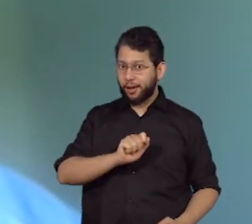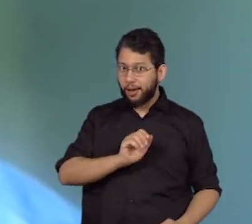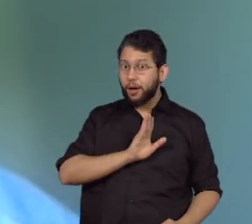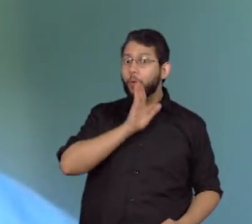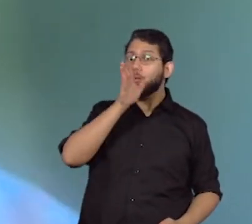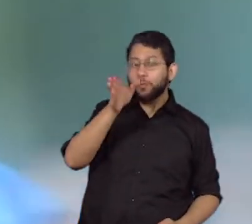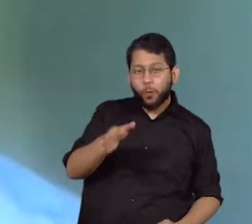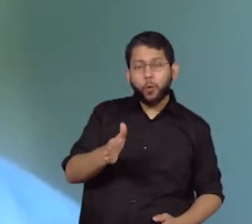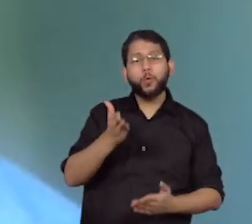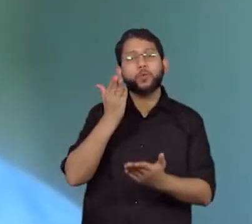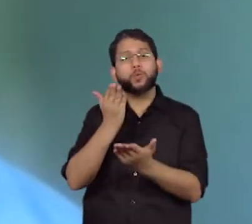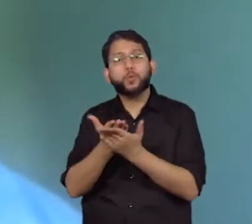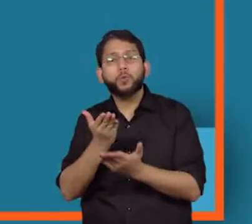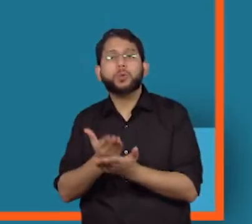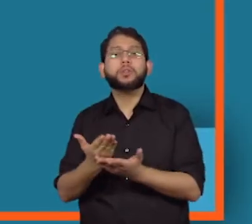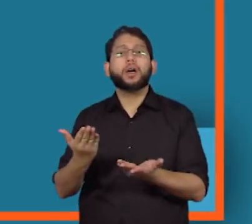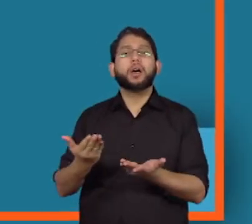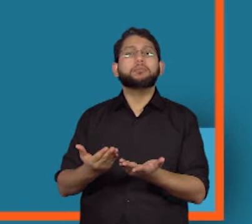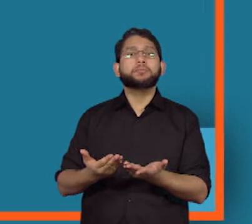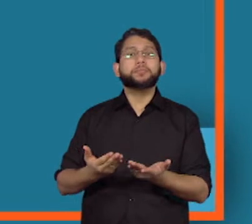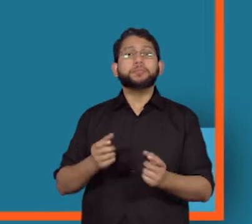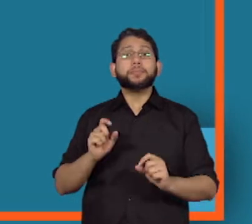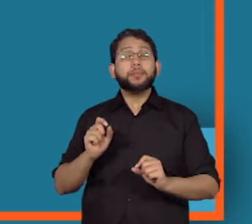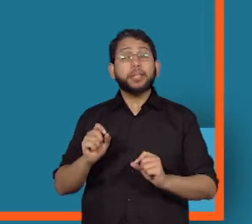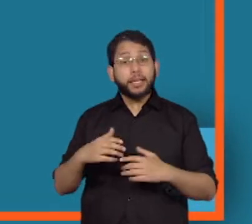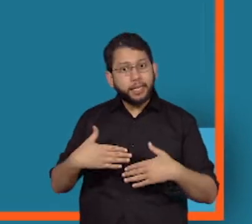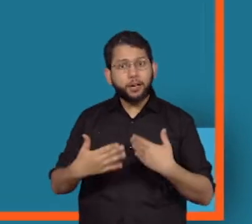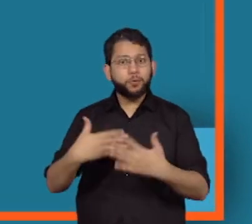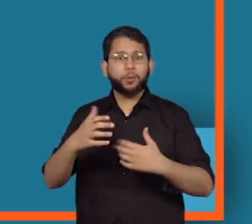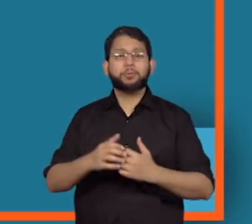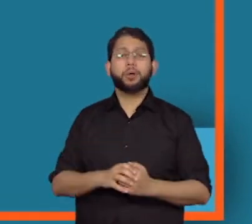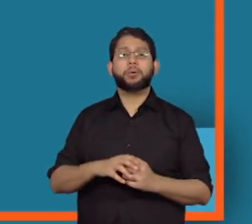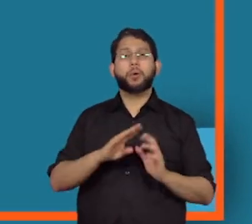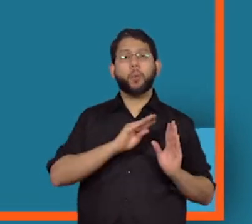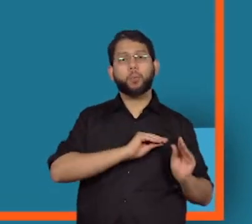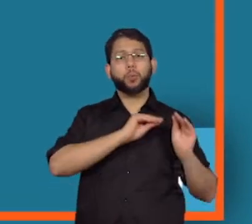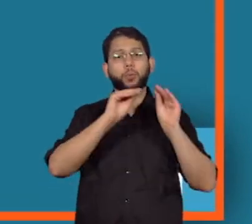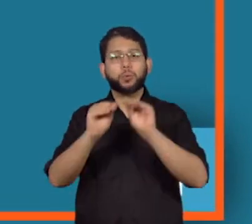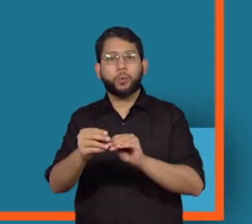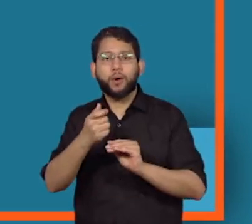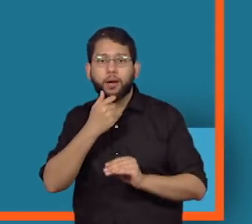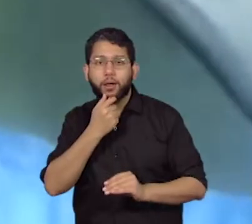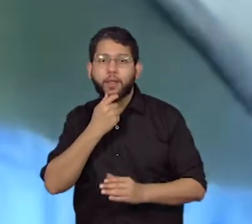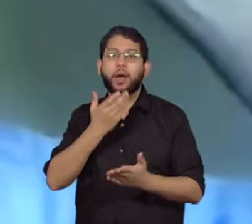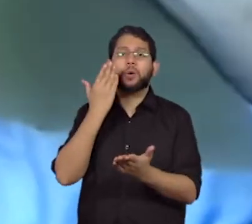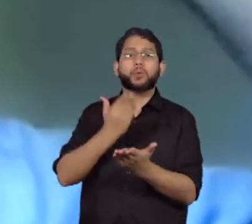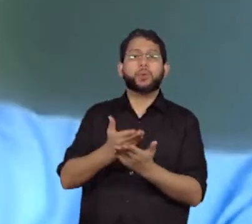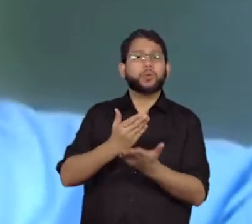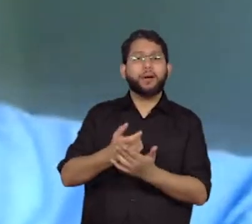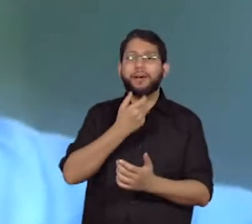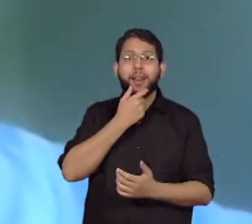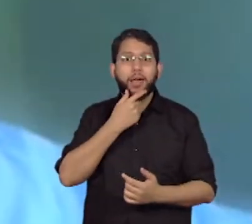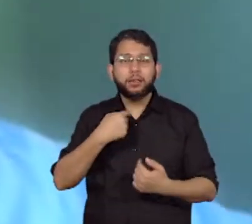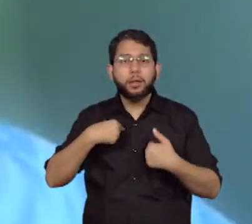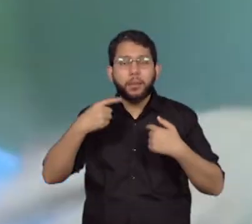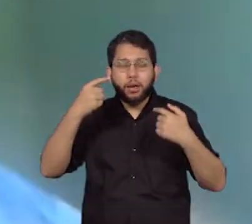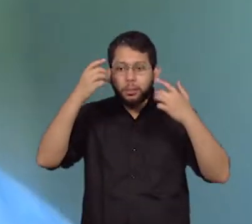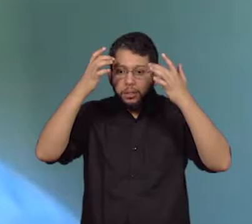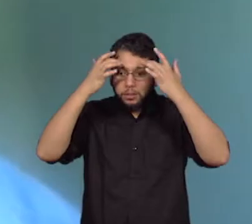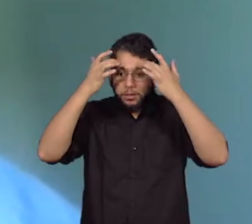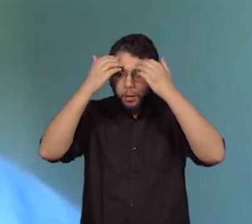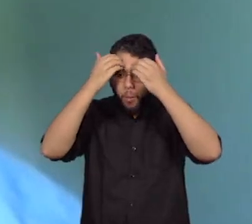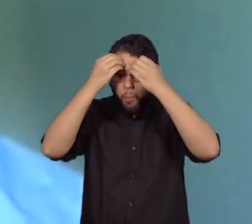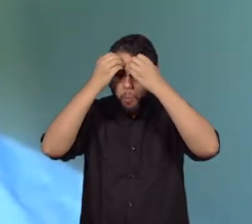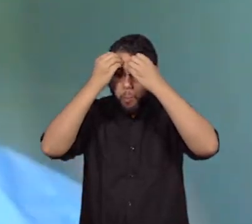vou aprender inglês. Em uma foto, Ravache usa uma jaqueta preta com uma touca e um gorro. Ele está no Canadá. Explodiu, né? Porque eu cheguei